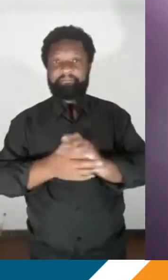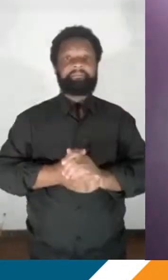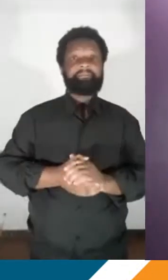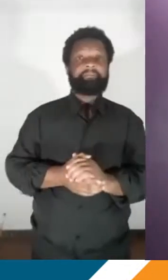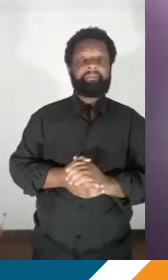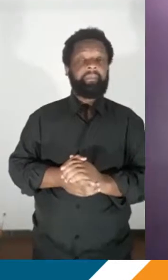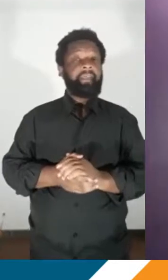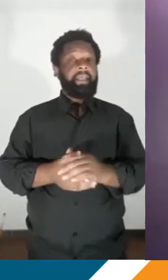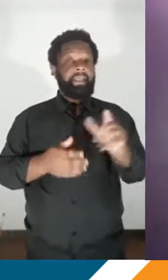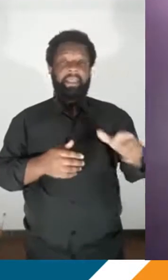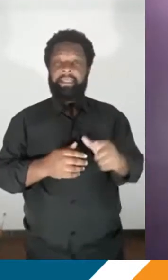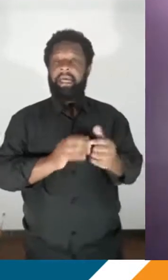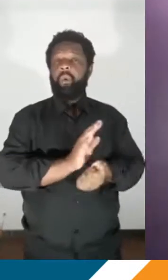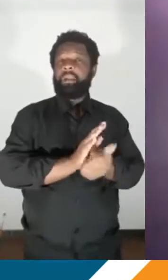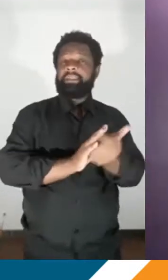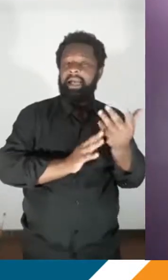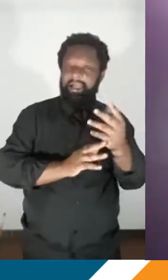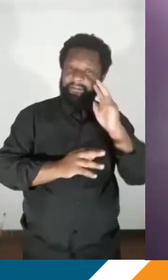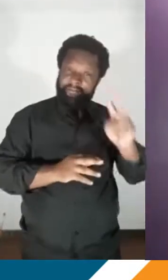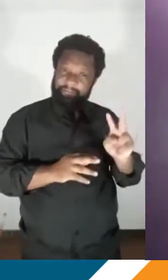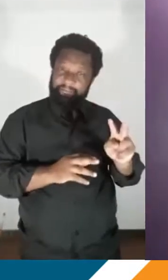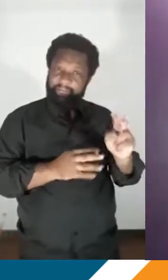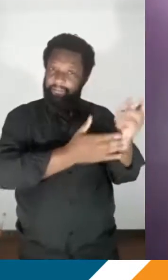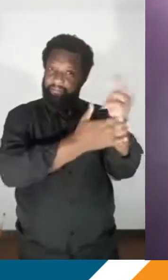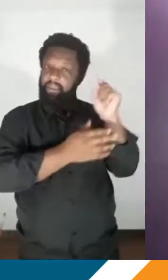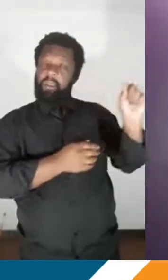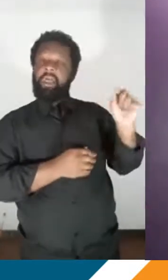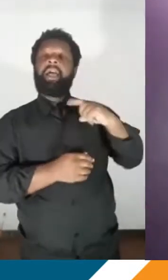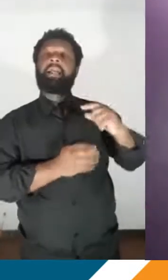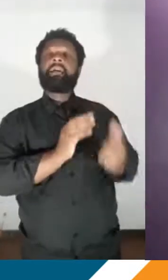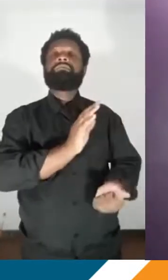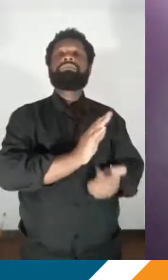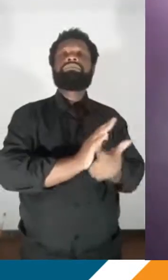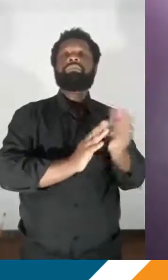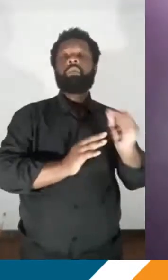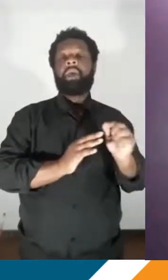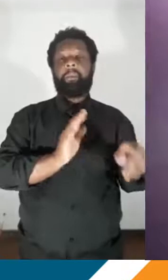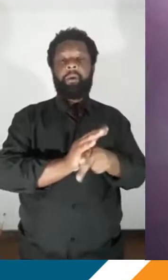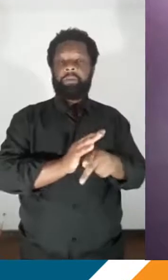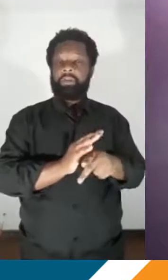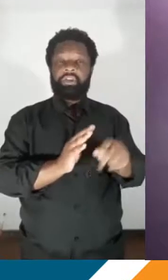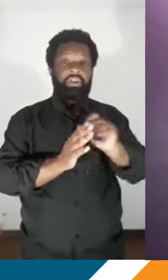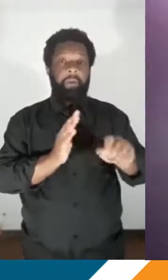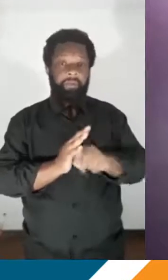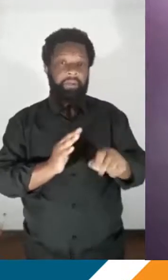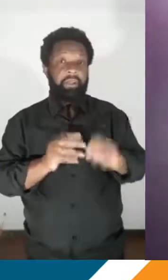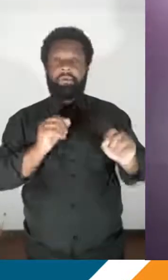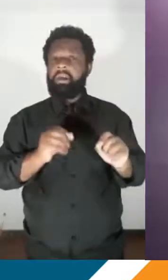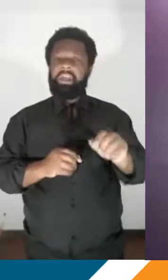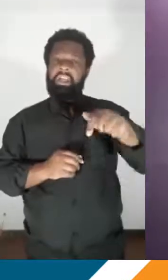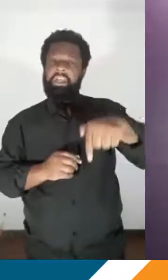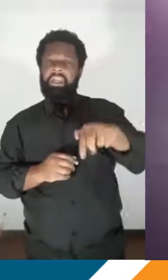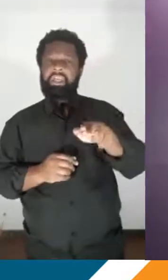NaCl, ok? Essa concentração aqui, que está escrita aqui, ela é a concentração escrita